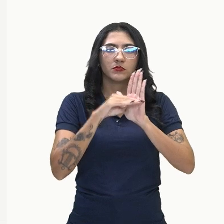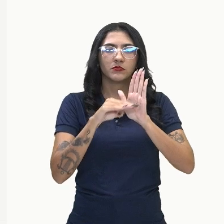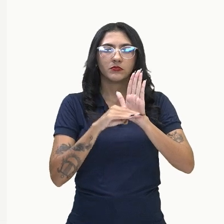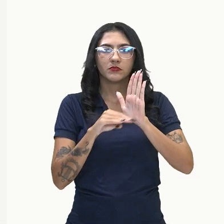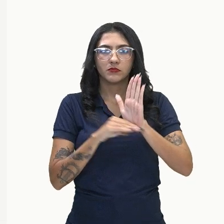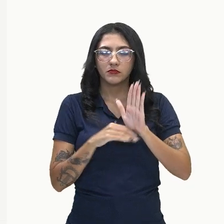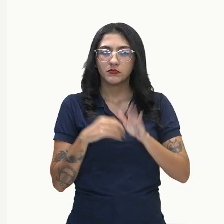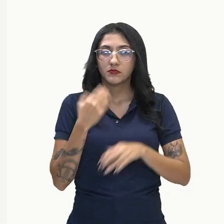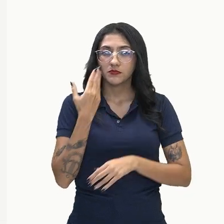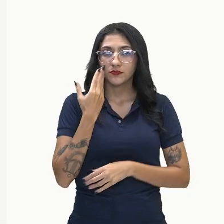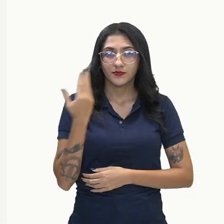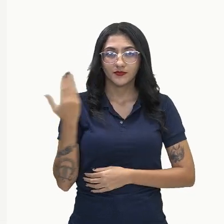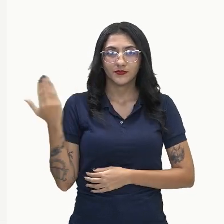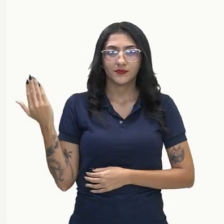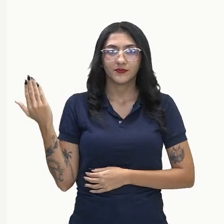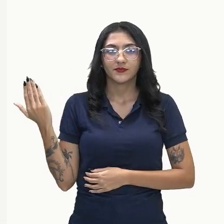Continuando.